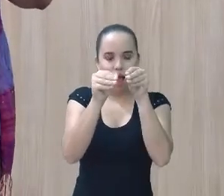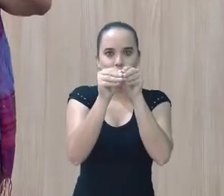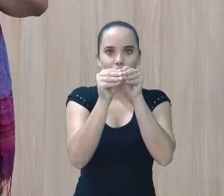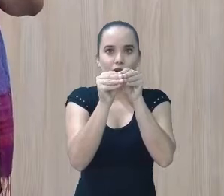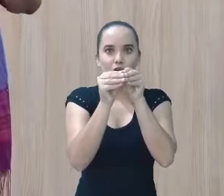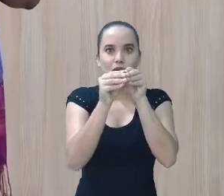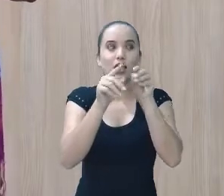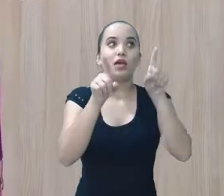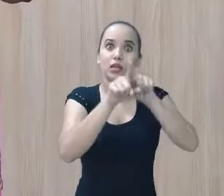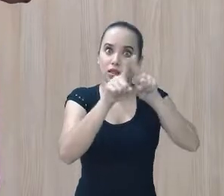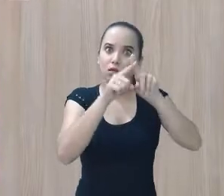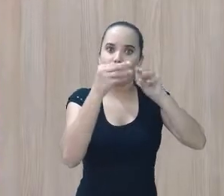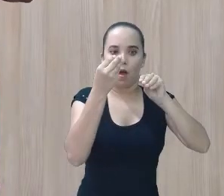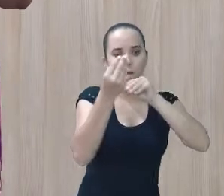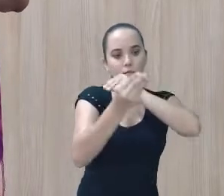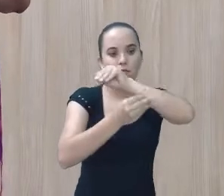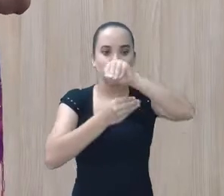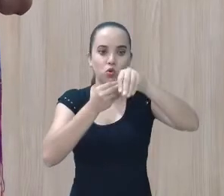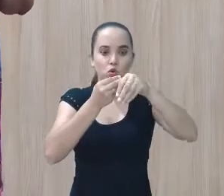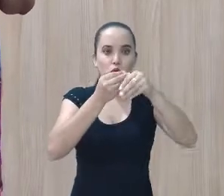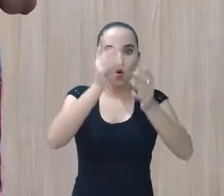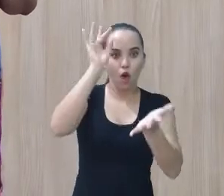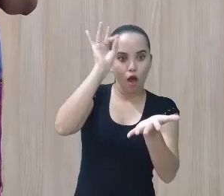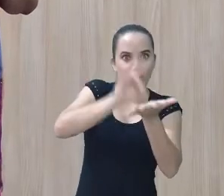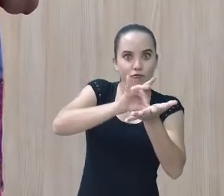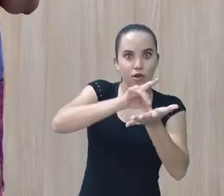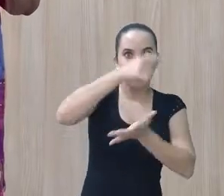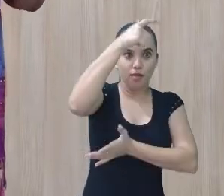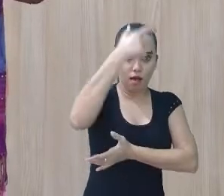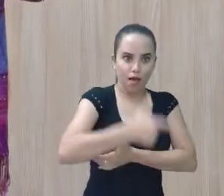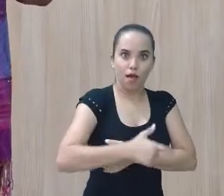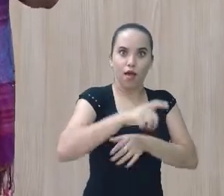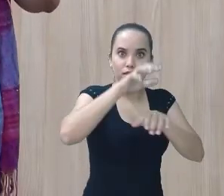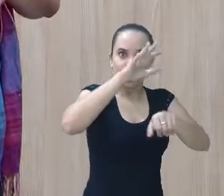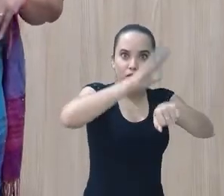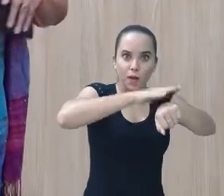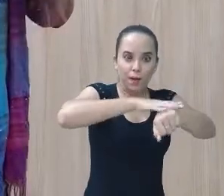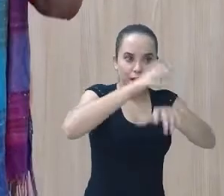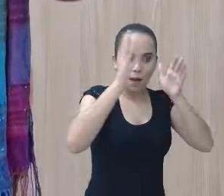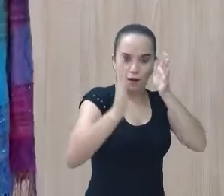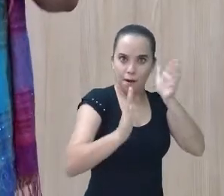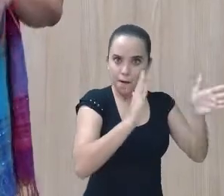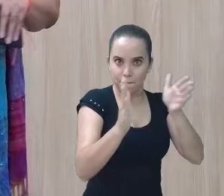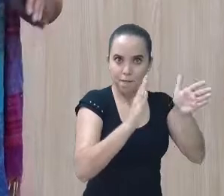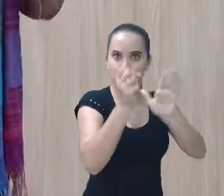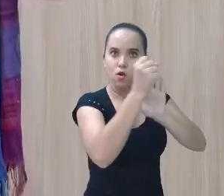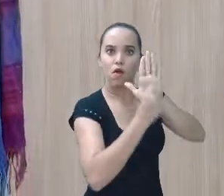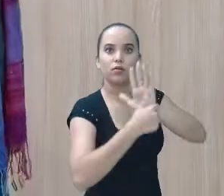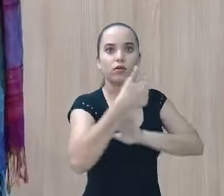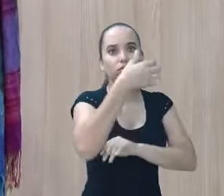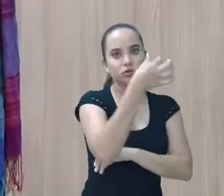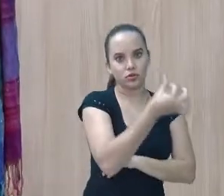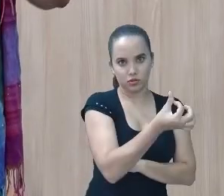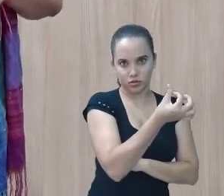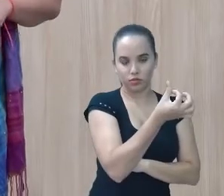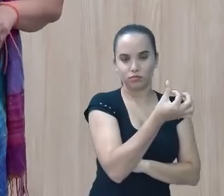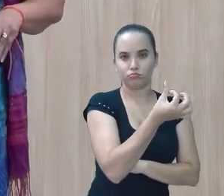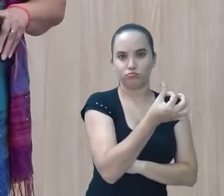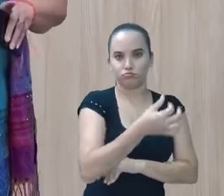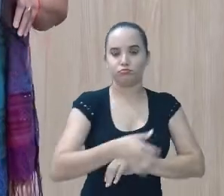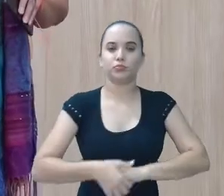à realidade que se vivia naquela época, tá? No século XVI, no Renascimento.